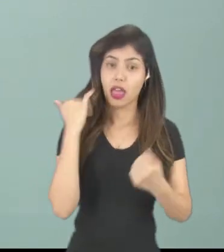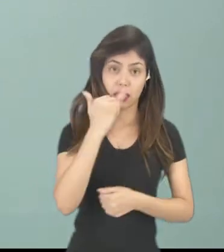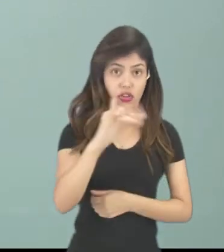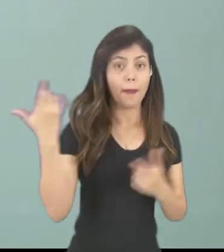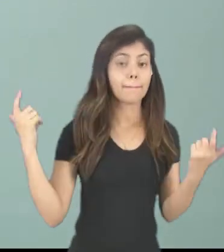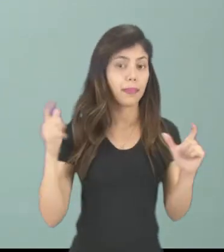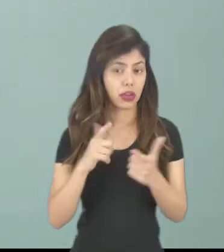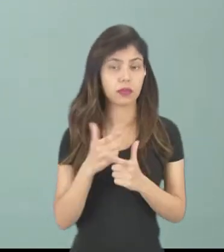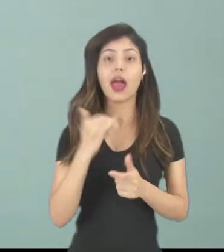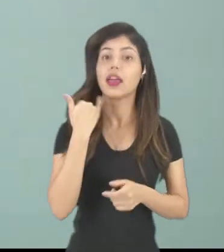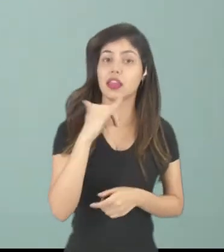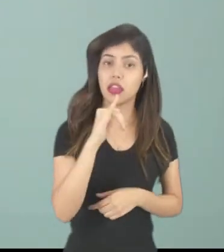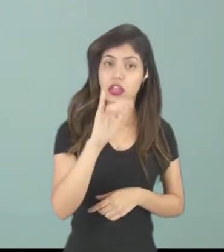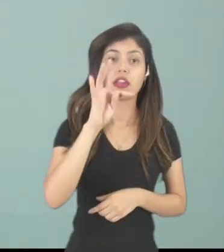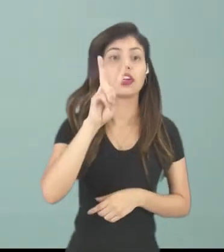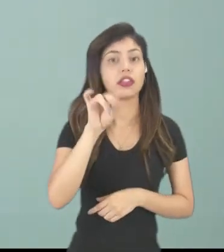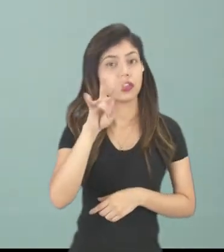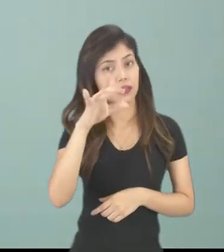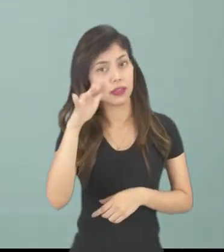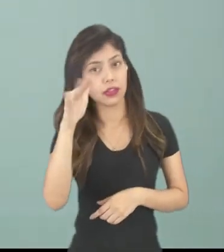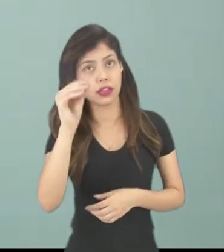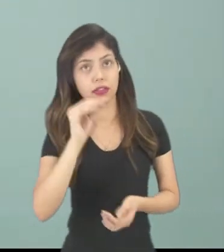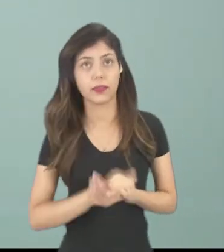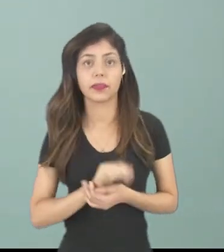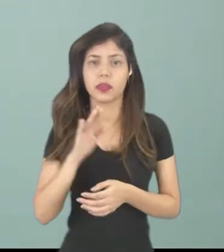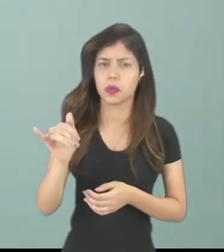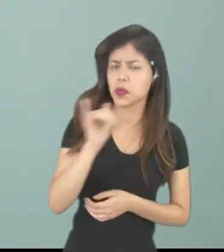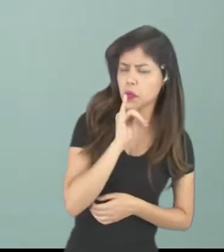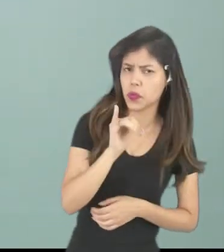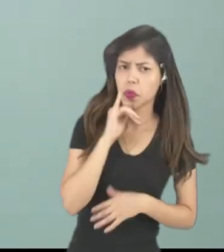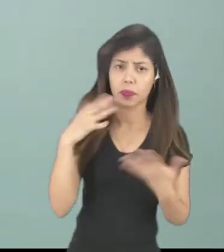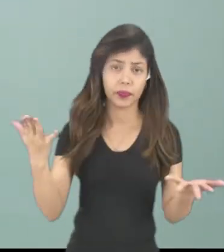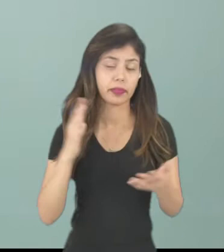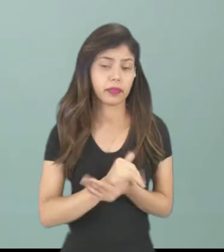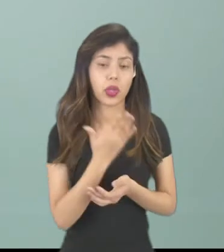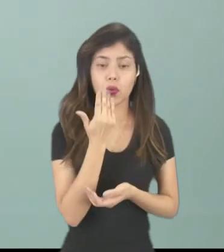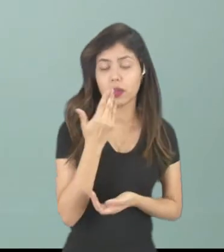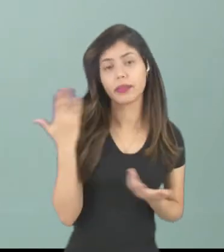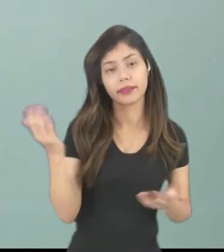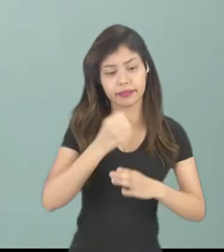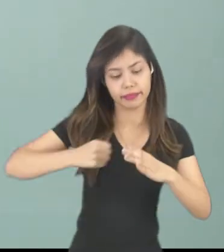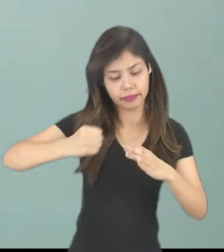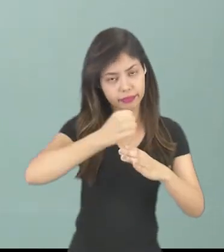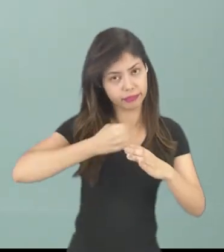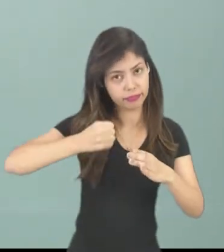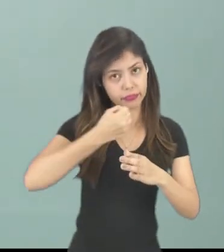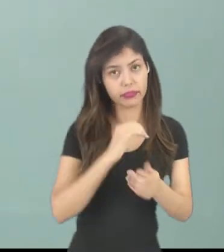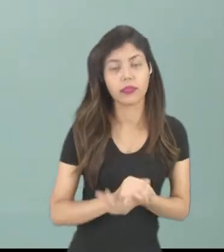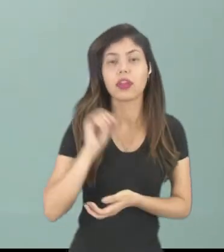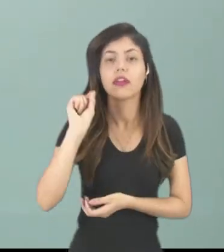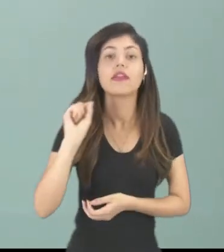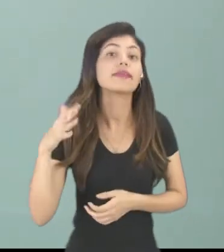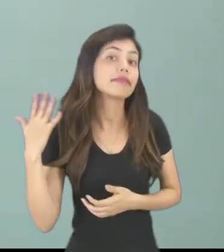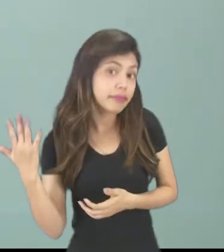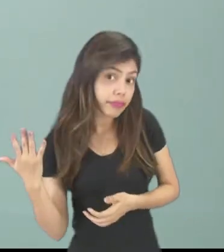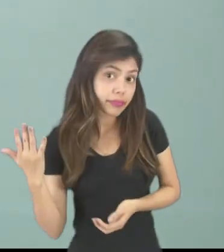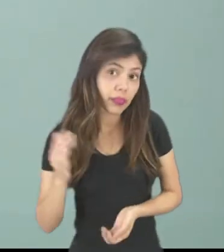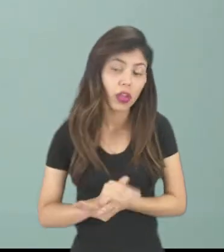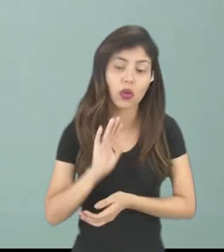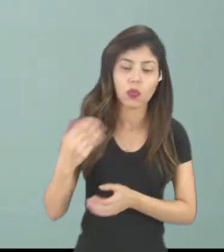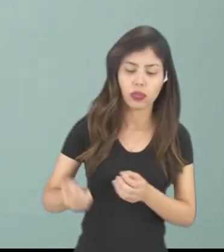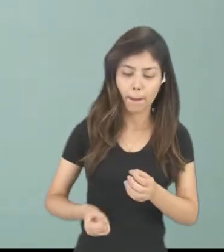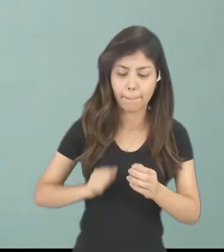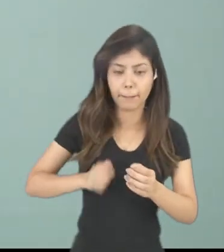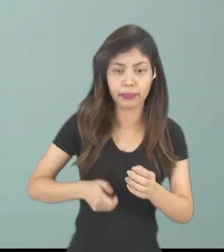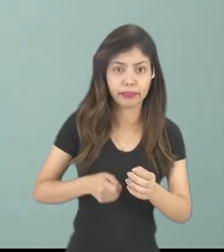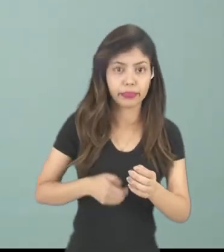de energia de ativação. E um exemplo bem comum é quando nós vamos fazer nossos alimentos, cozinhar. Então, o que a gente faz? Ao ligar o fogão,